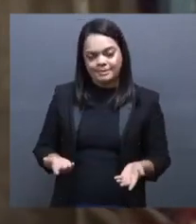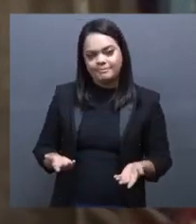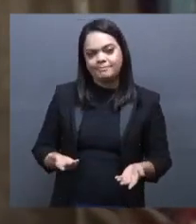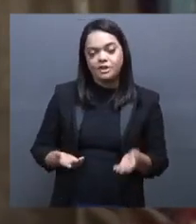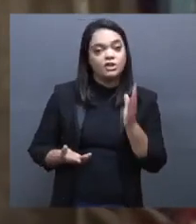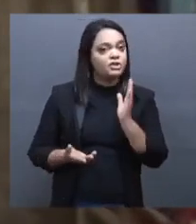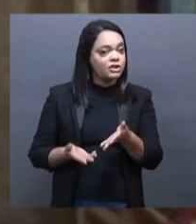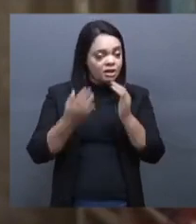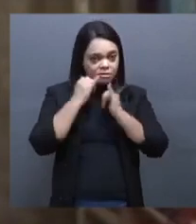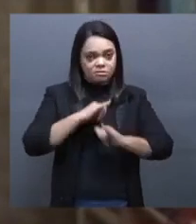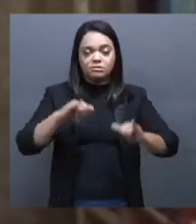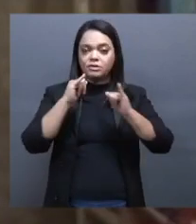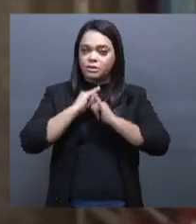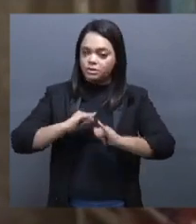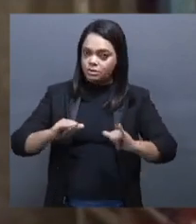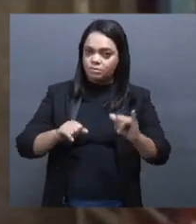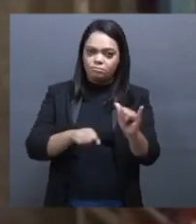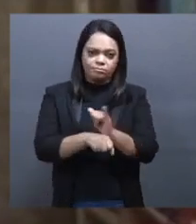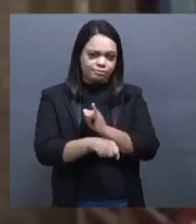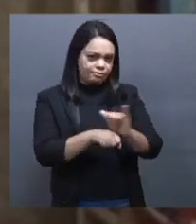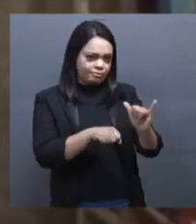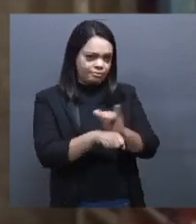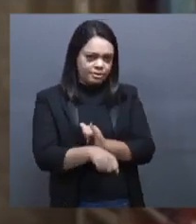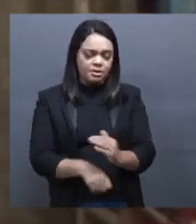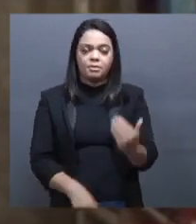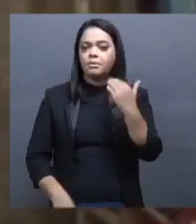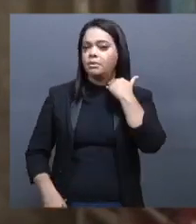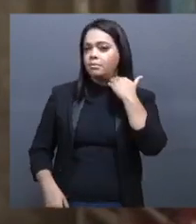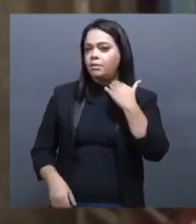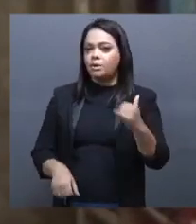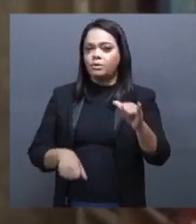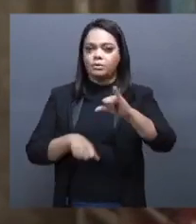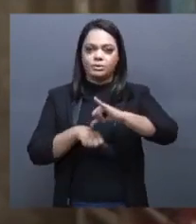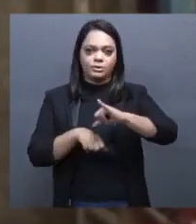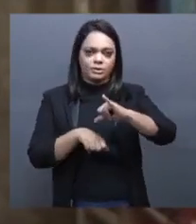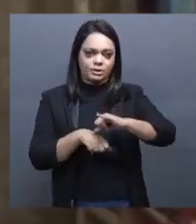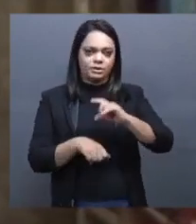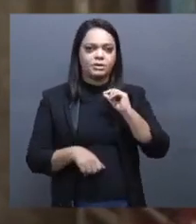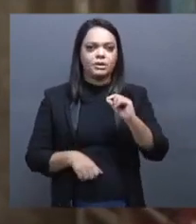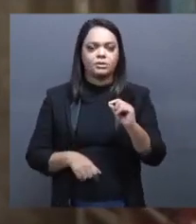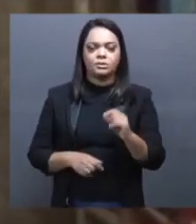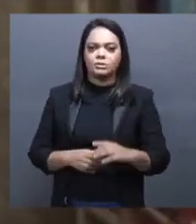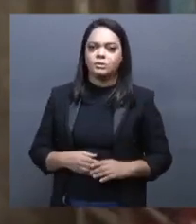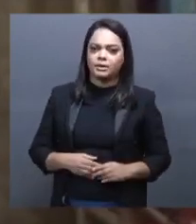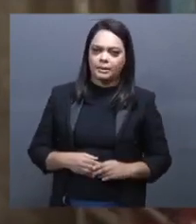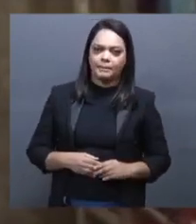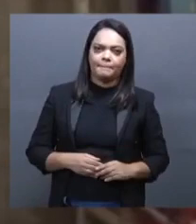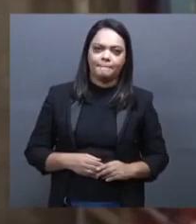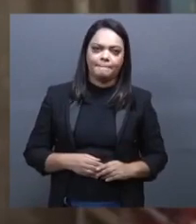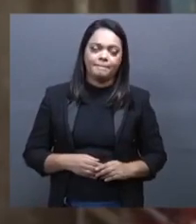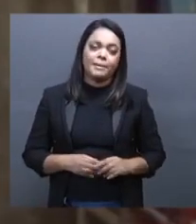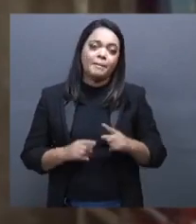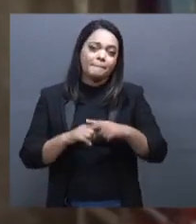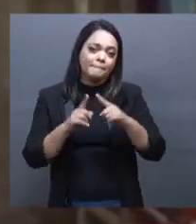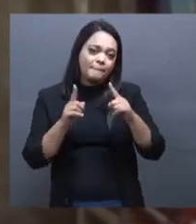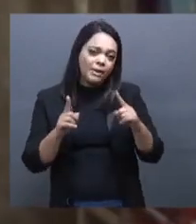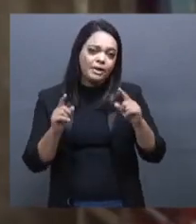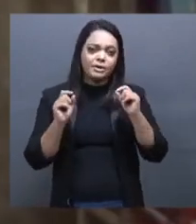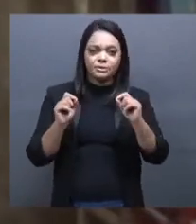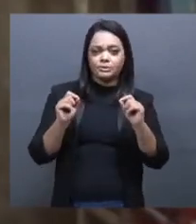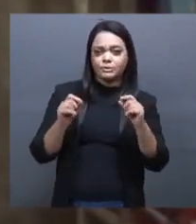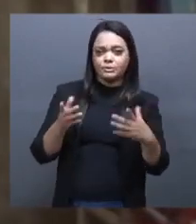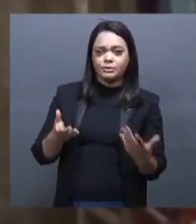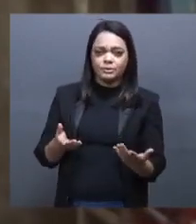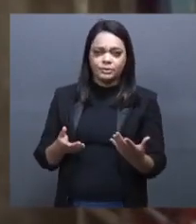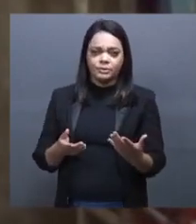Foi anunciada uma medida por parte do Banco Central de redução dos compulsórios dos bancos, mas essa medida isolada ela tem